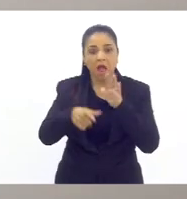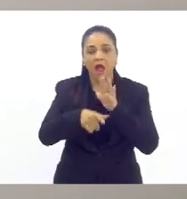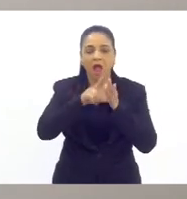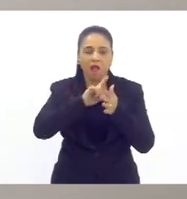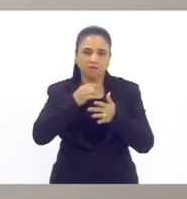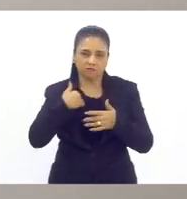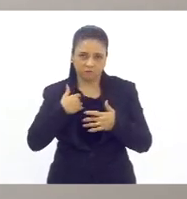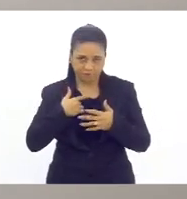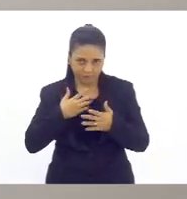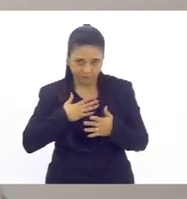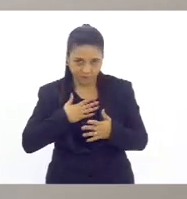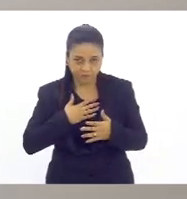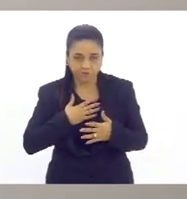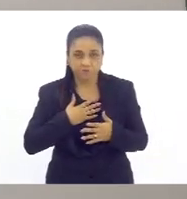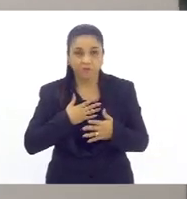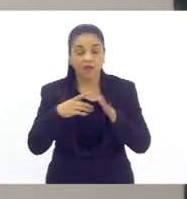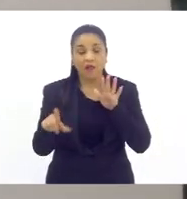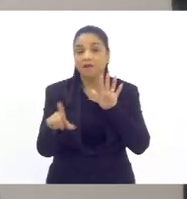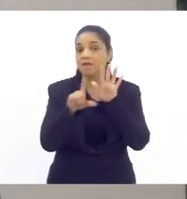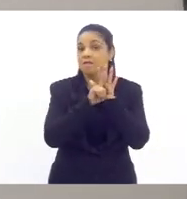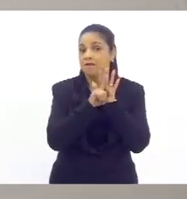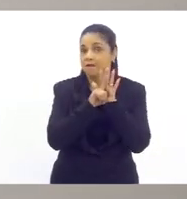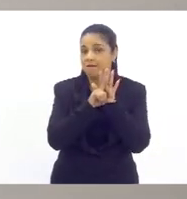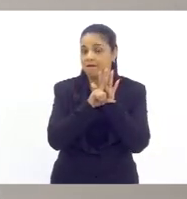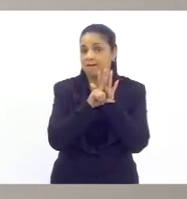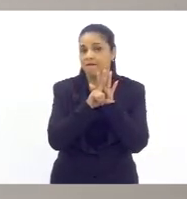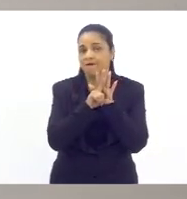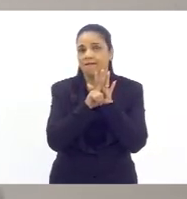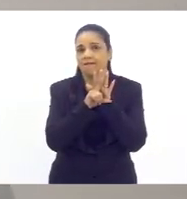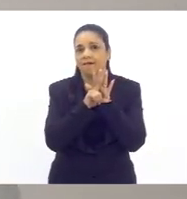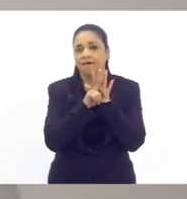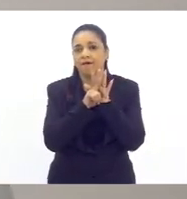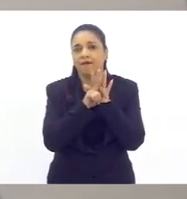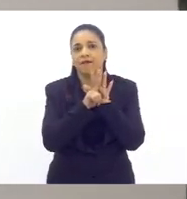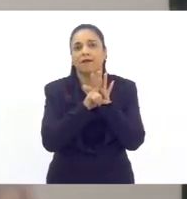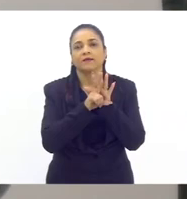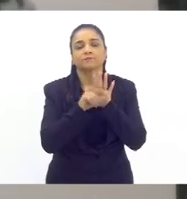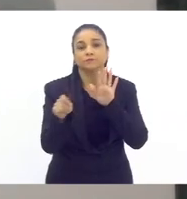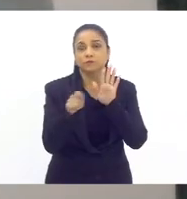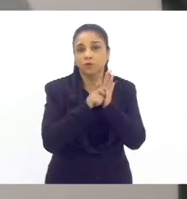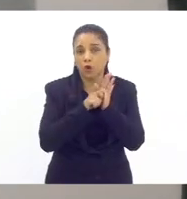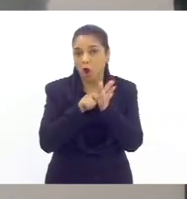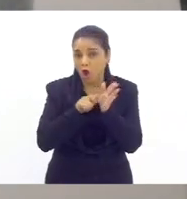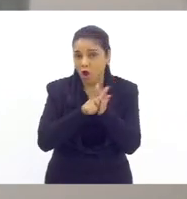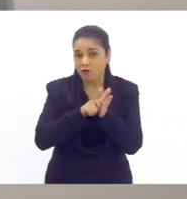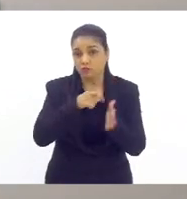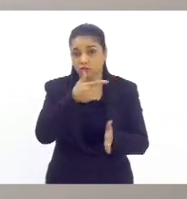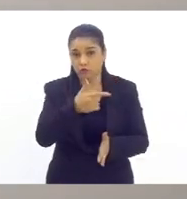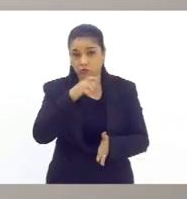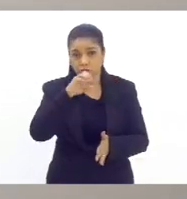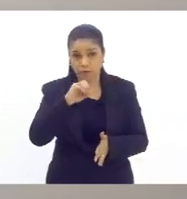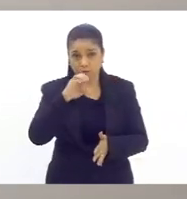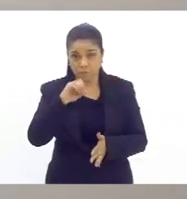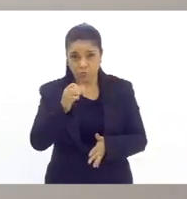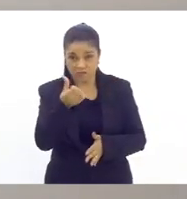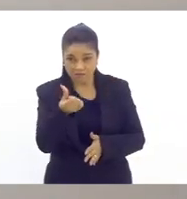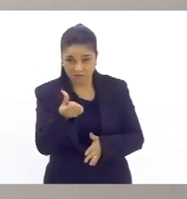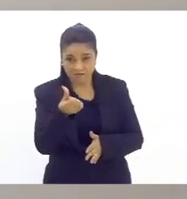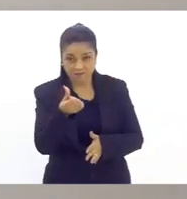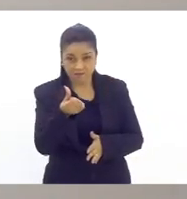porque a lei essa lei de drogas de 2006 que era para ter sido uma lei